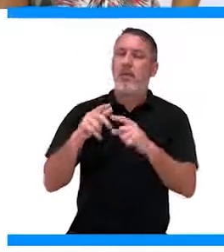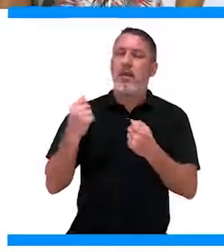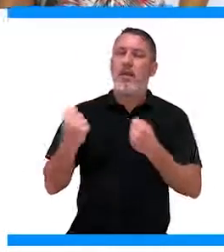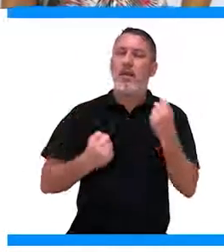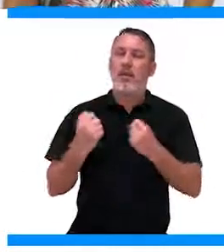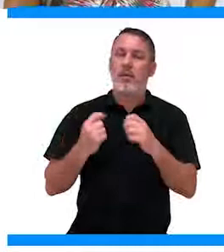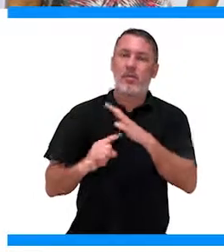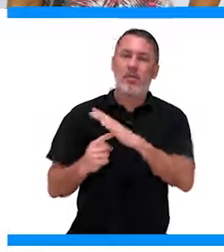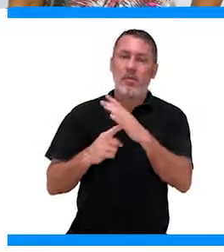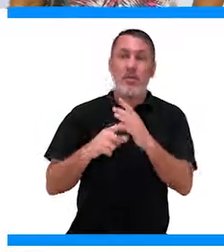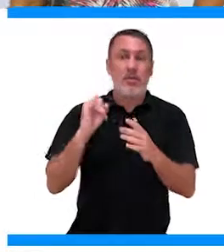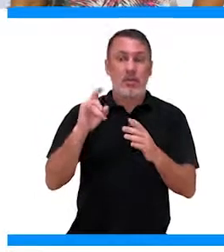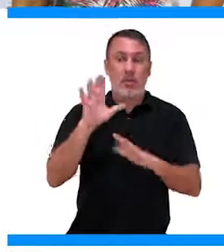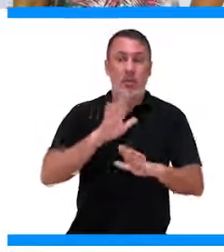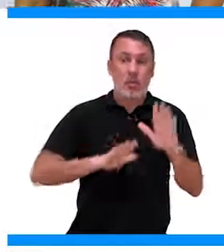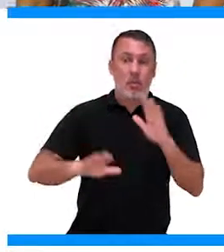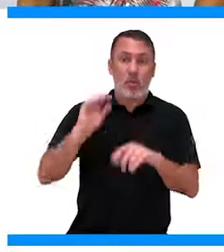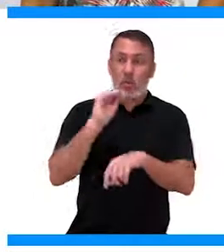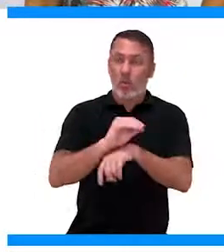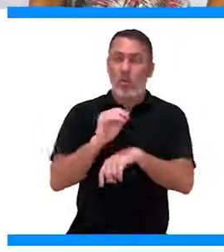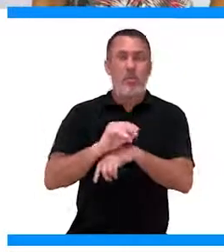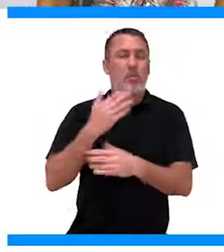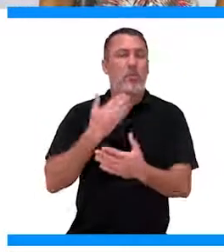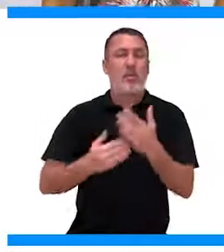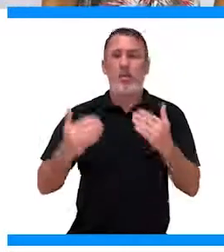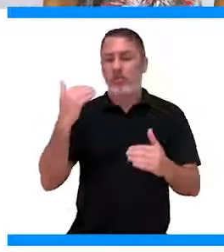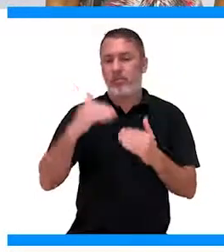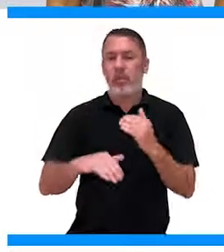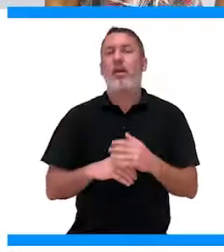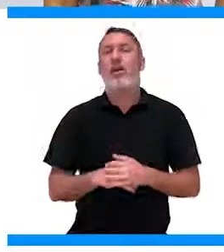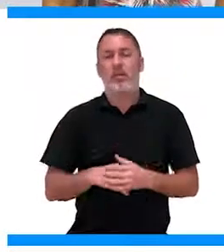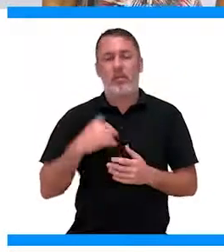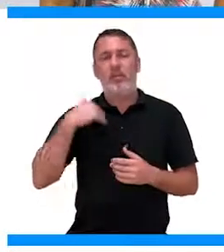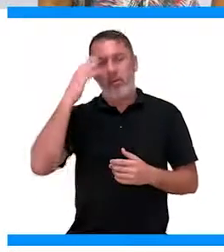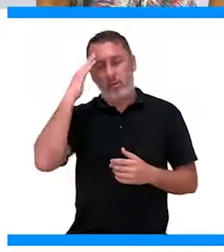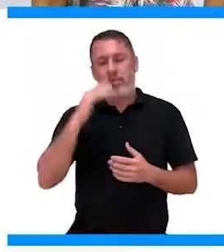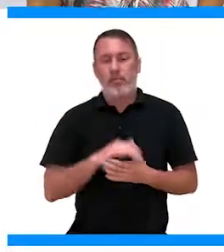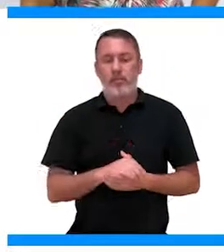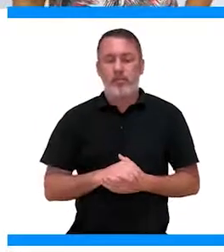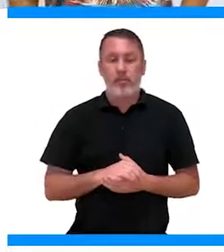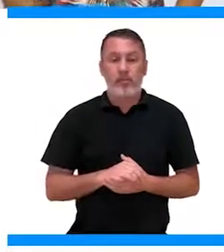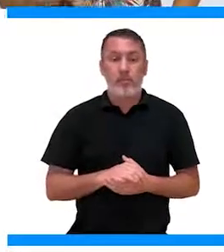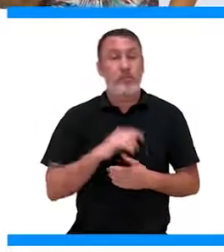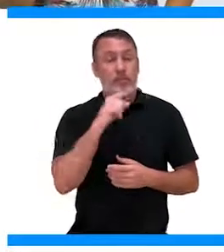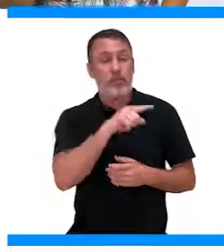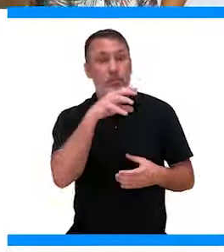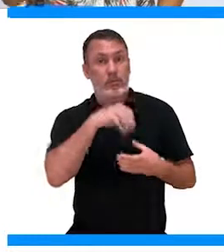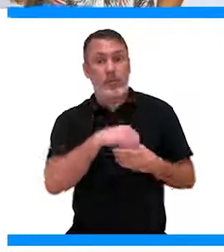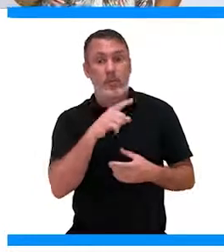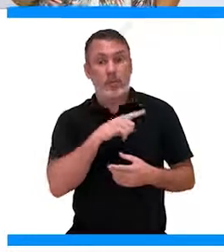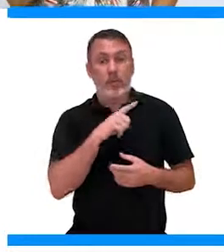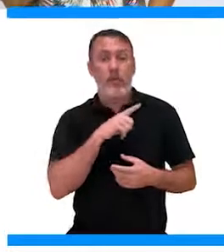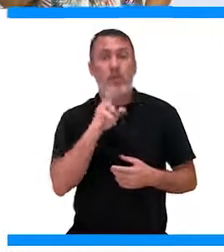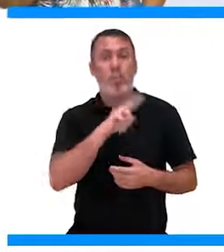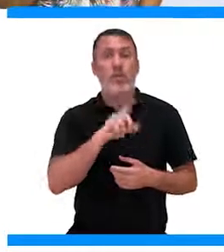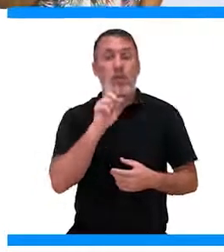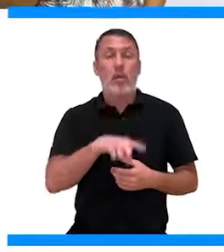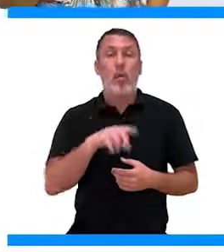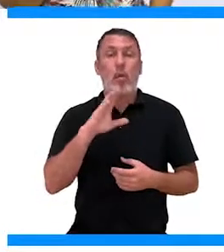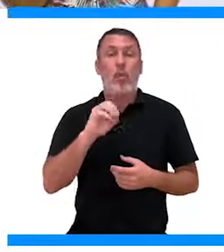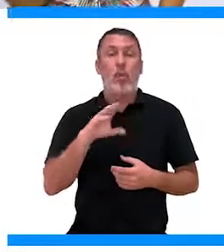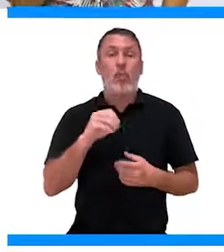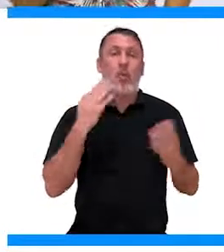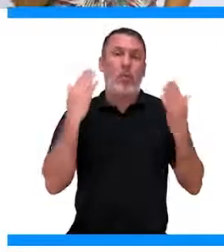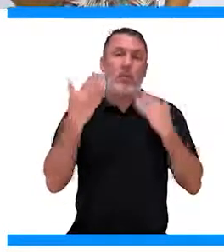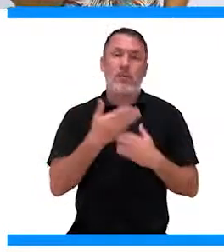Se não trocar o óleo, não cuidar da mecânica, uma hora ele não funciona mais. Ah, entendi. Então, a gente tem aí o uso do